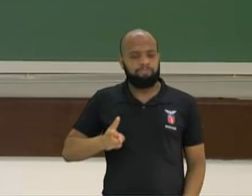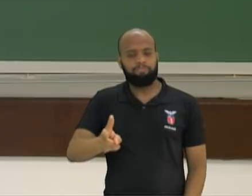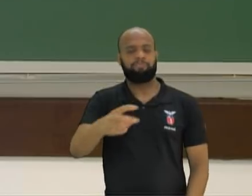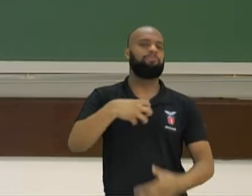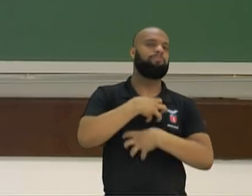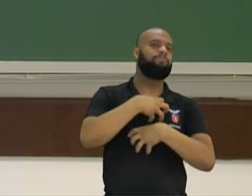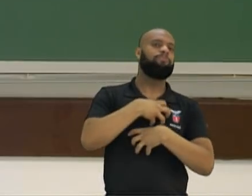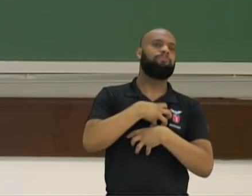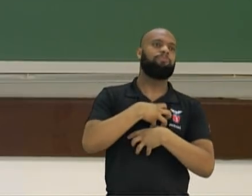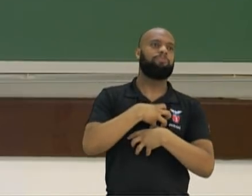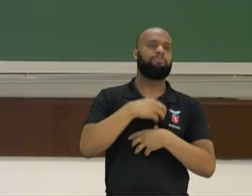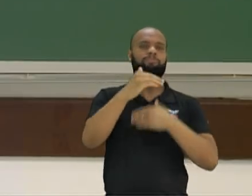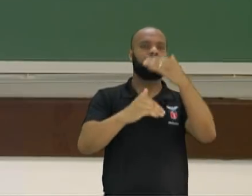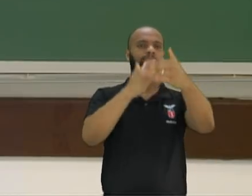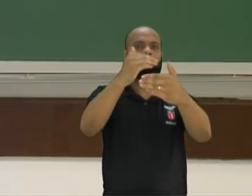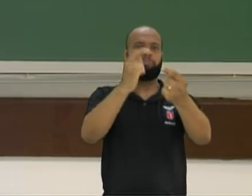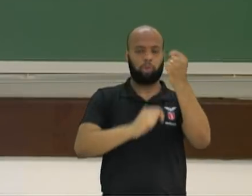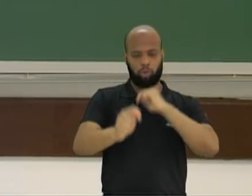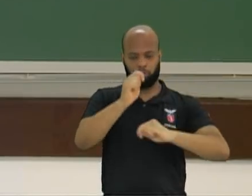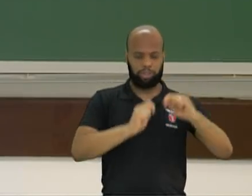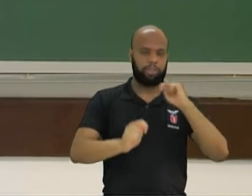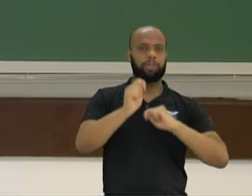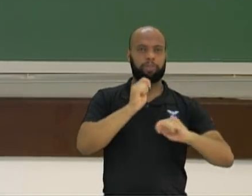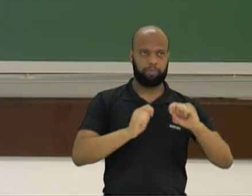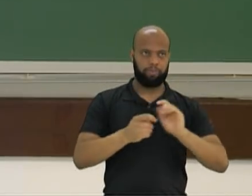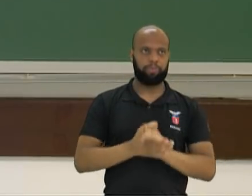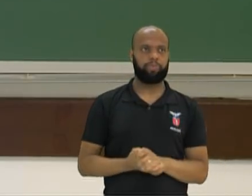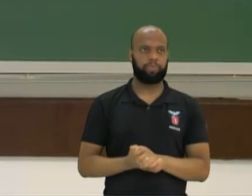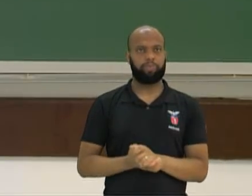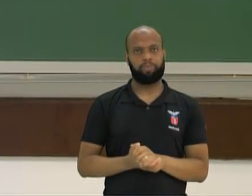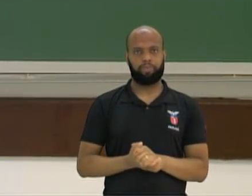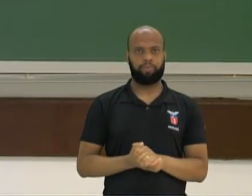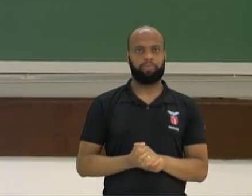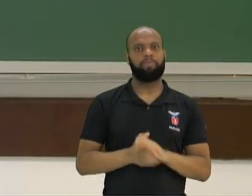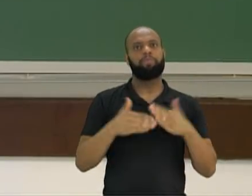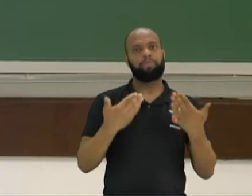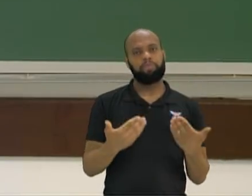a continuidade do desenvolvimento econômico.